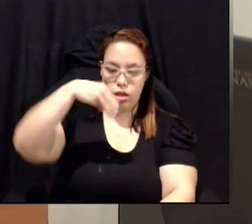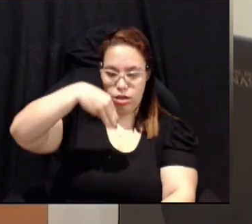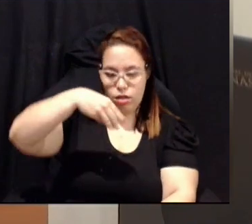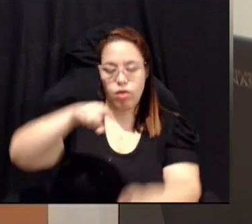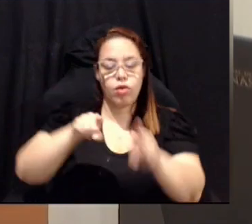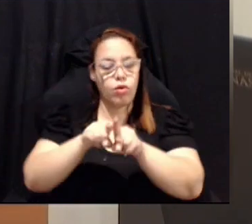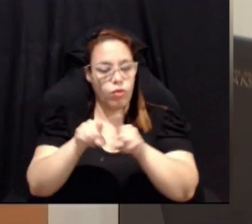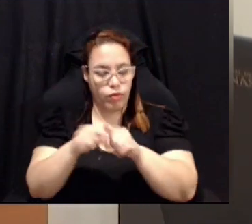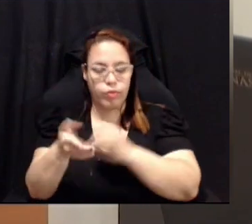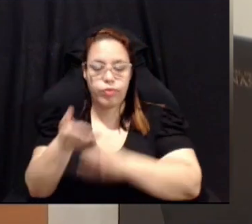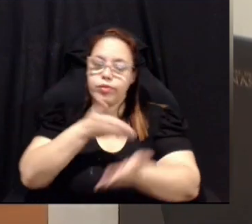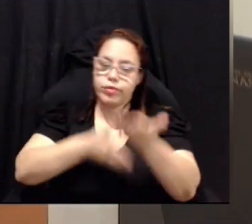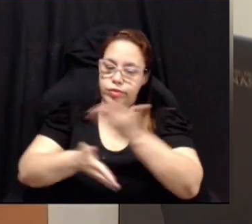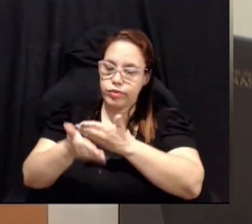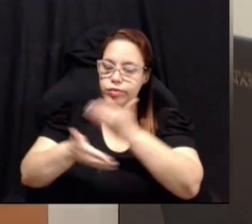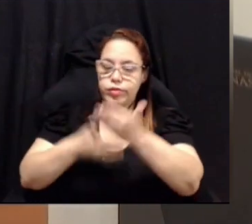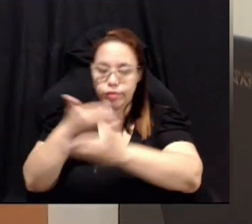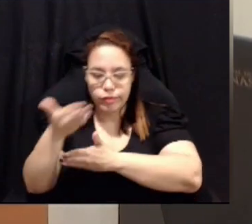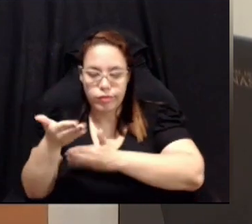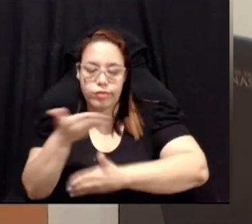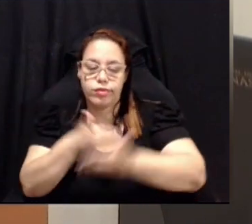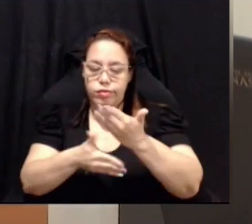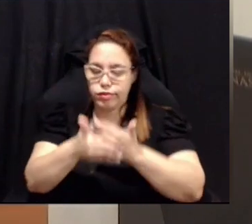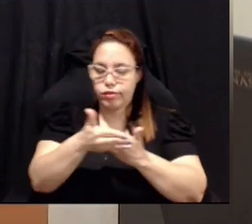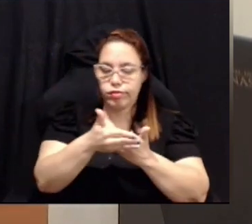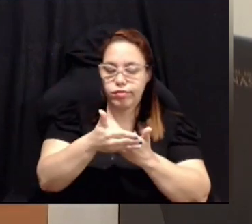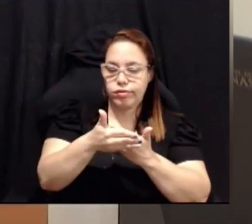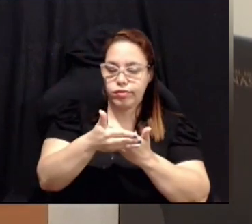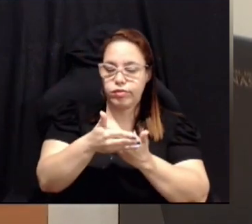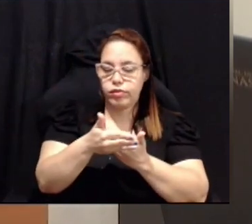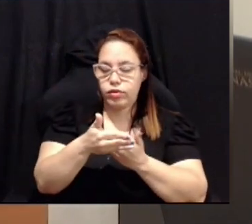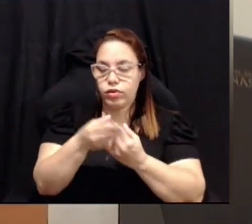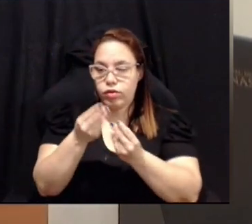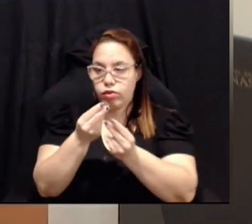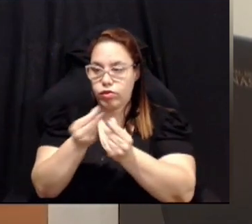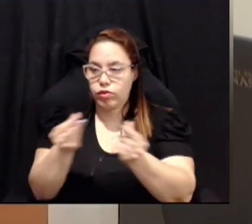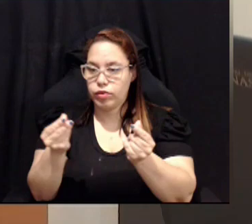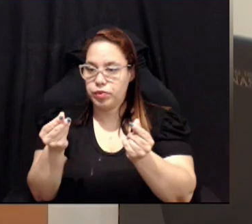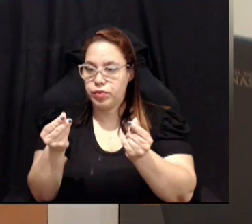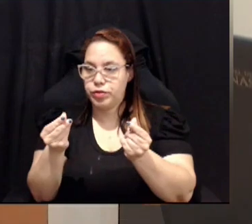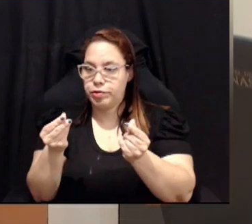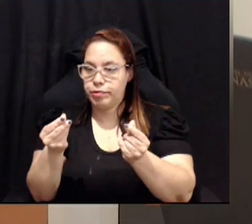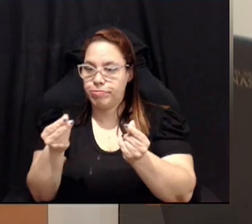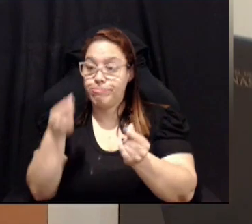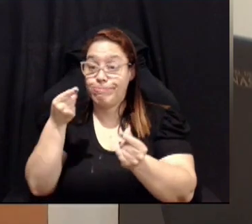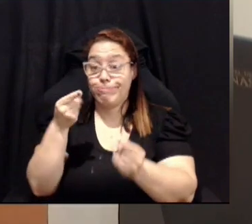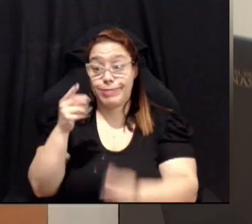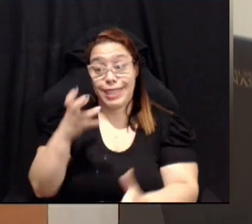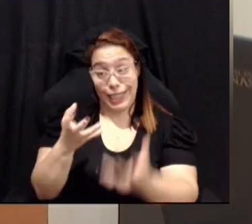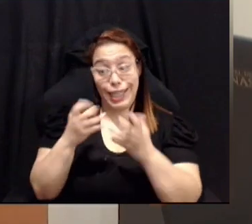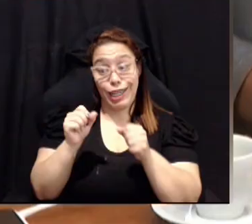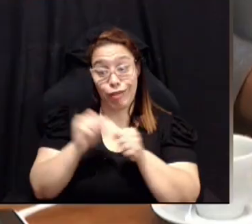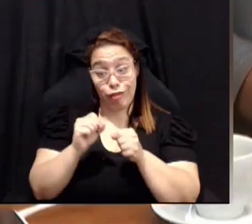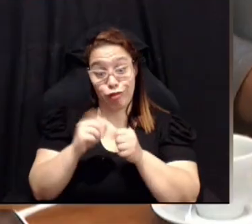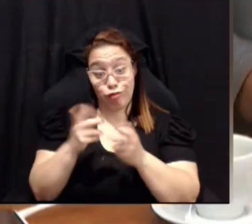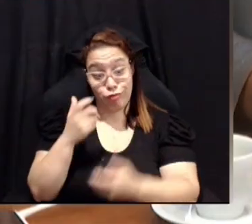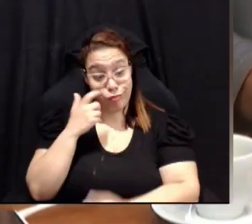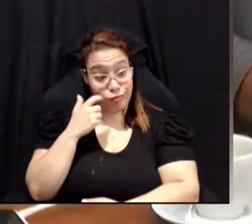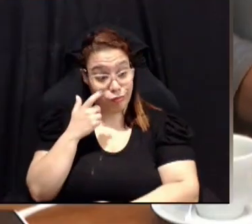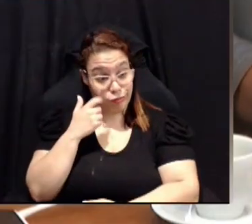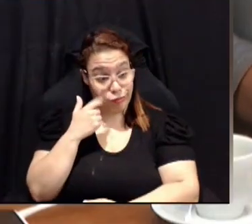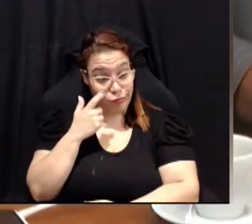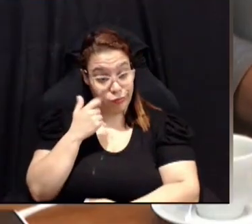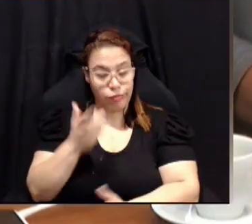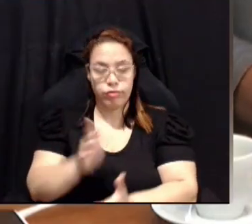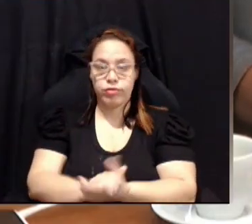para que traga aí um grau de inibição para aquele que pretende ter uma prática dessas. A gente